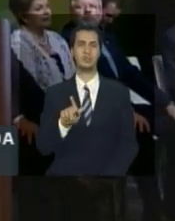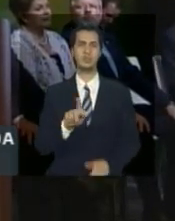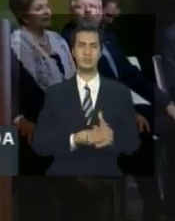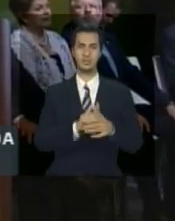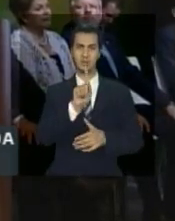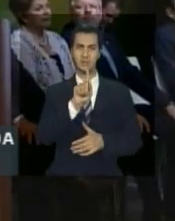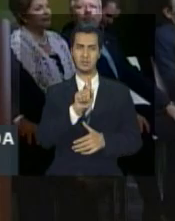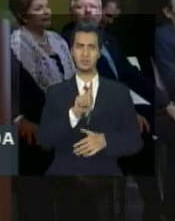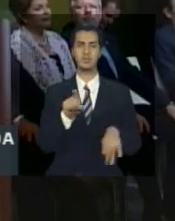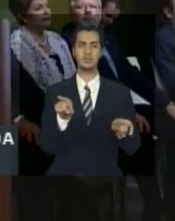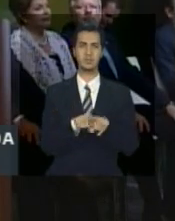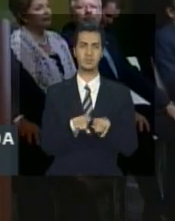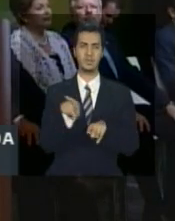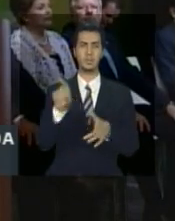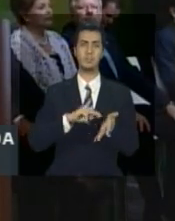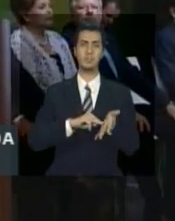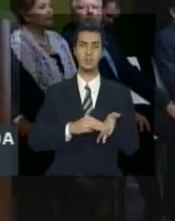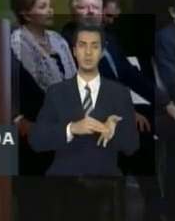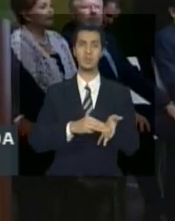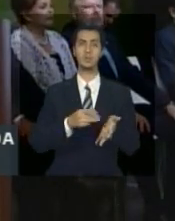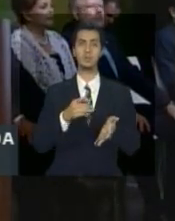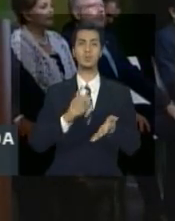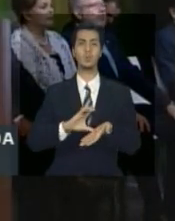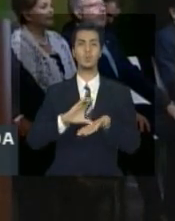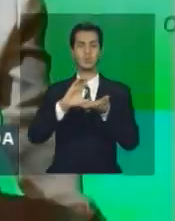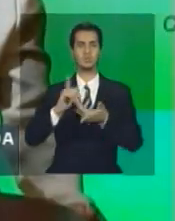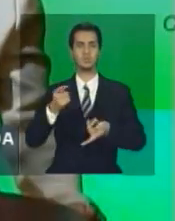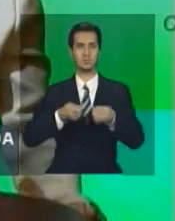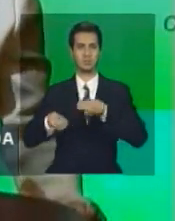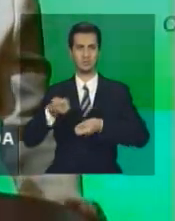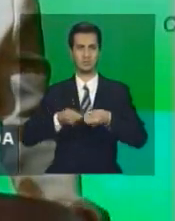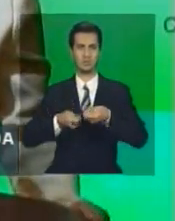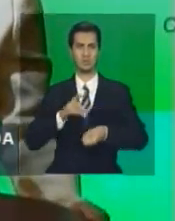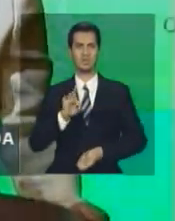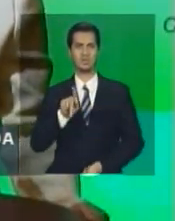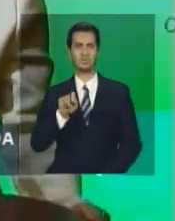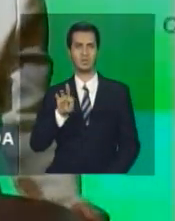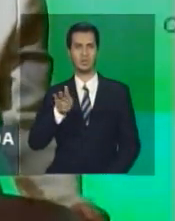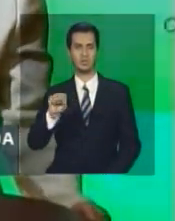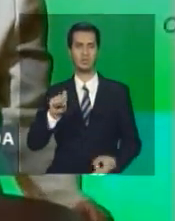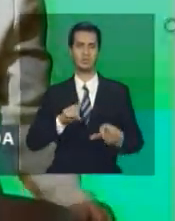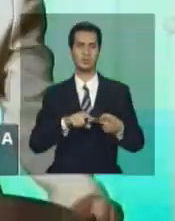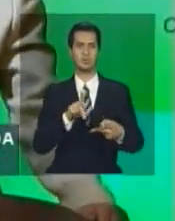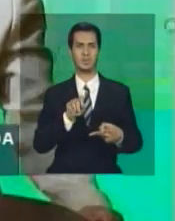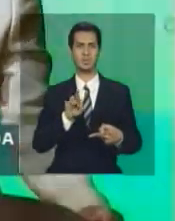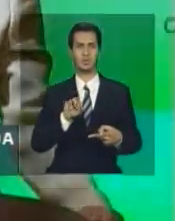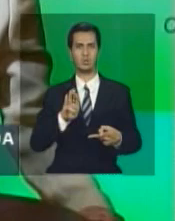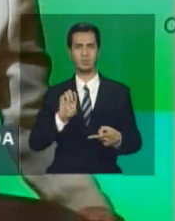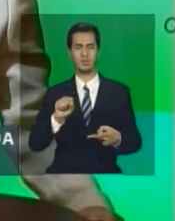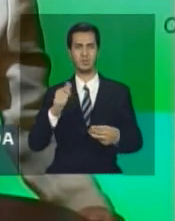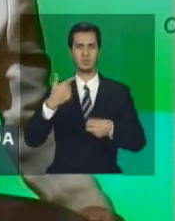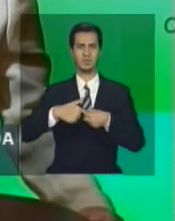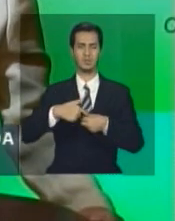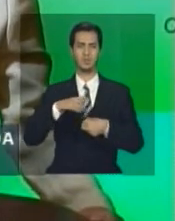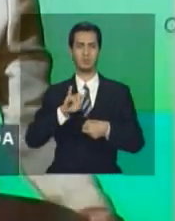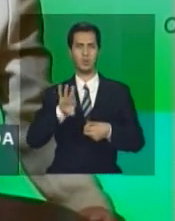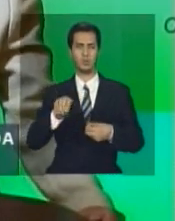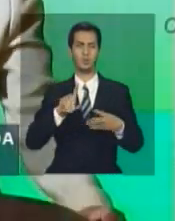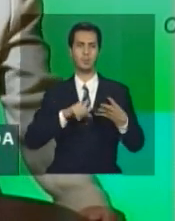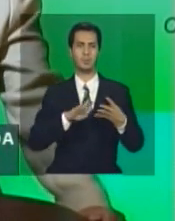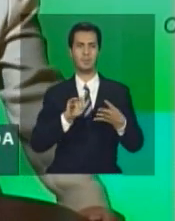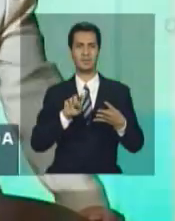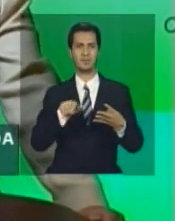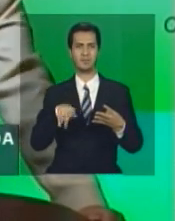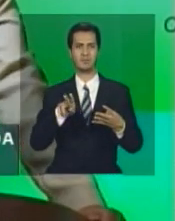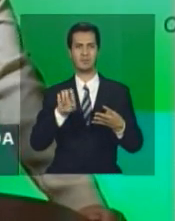Gás, além de membro dos conselhos de administração da Transpetro, da Petrobras Biocombustível, da Braskem